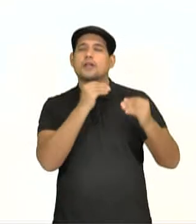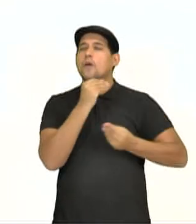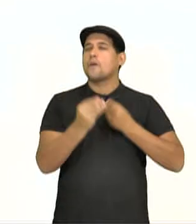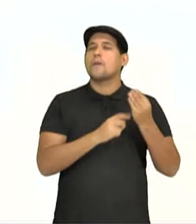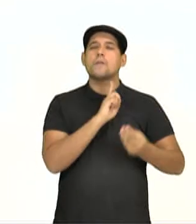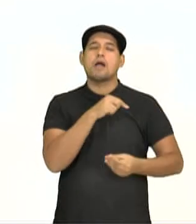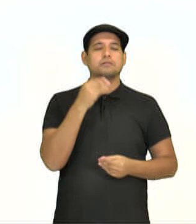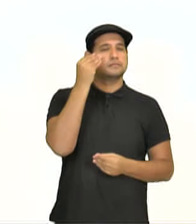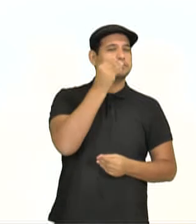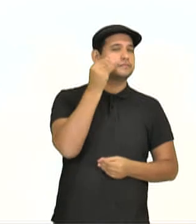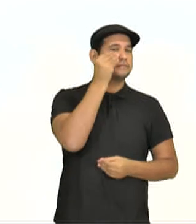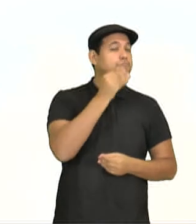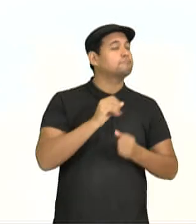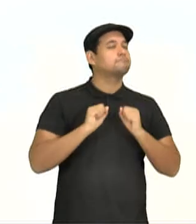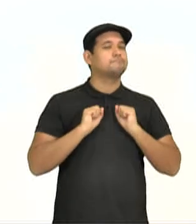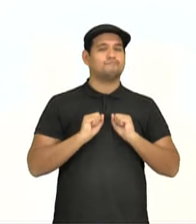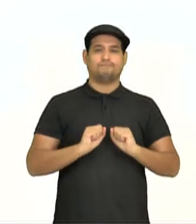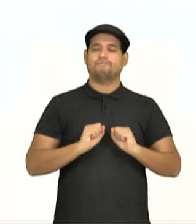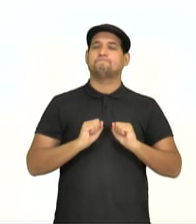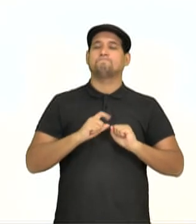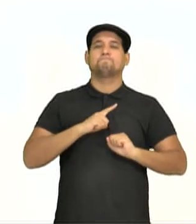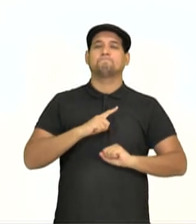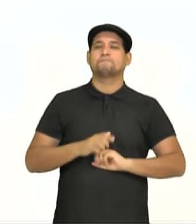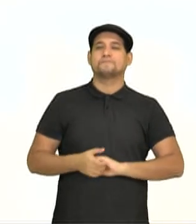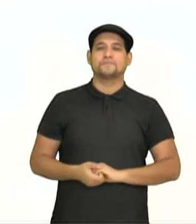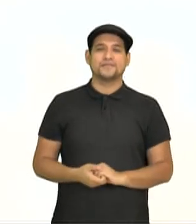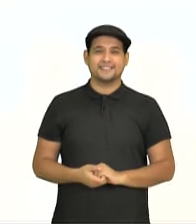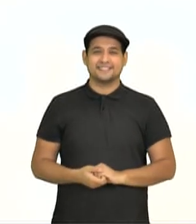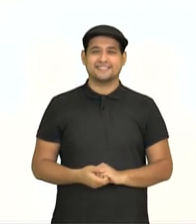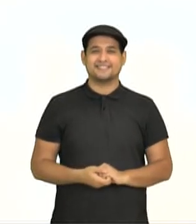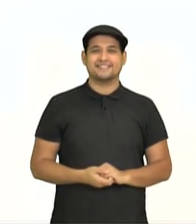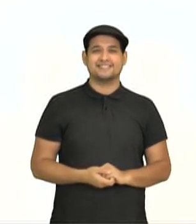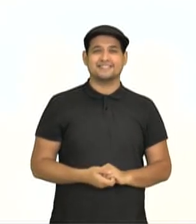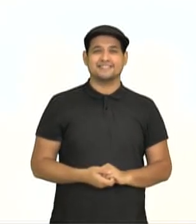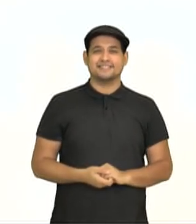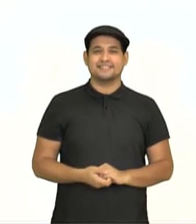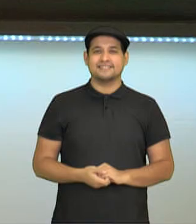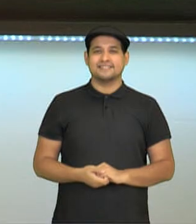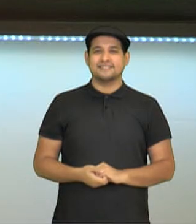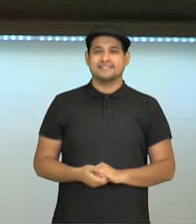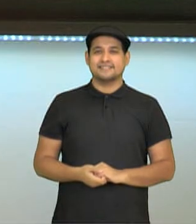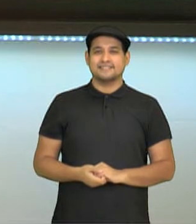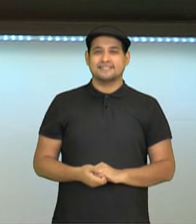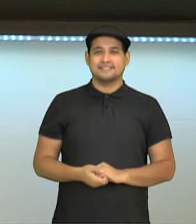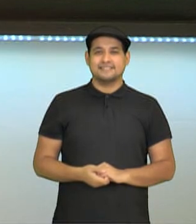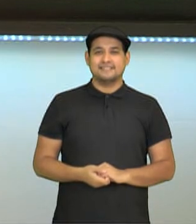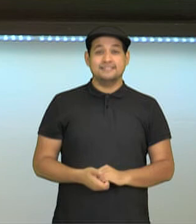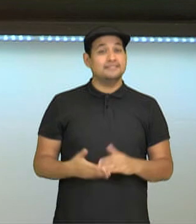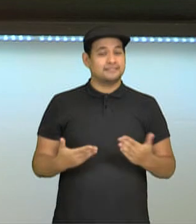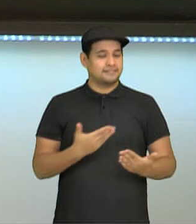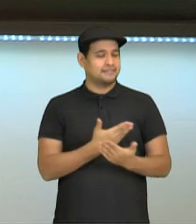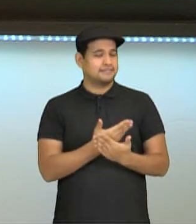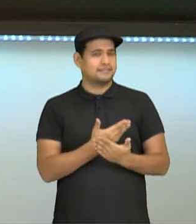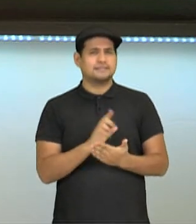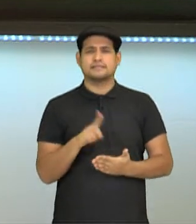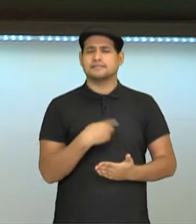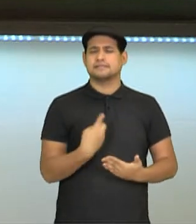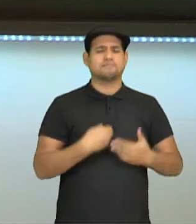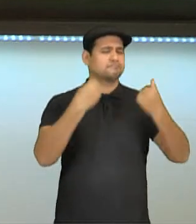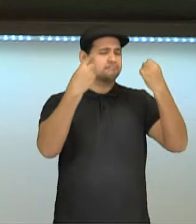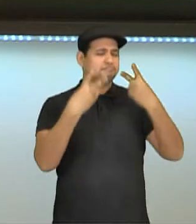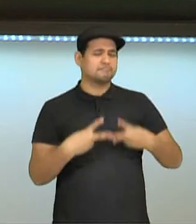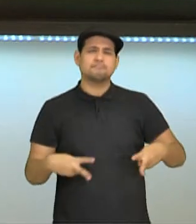as experiências que você pode ter aí. Bom, então, nessa aula nós falamos